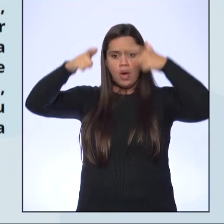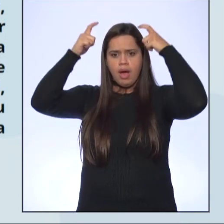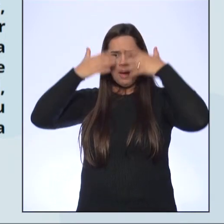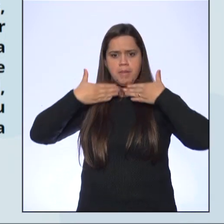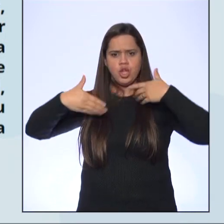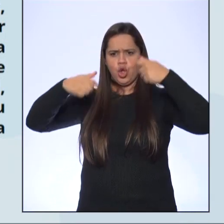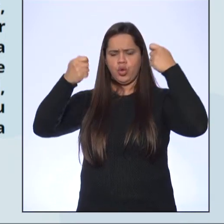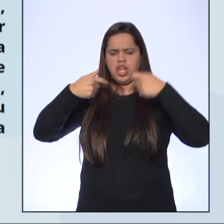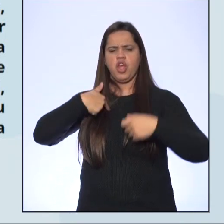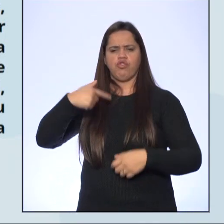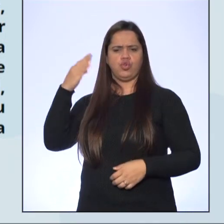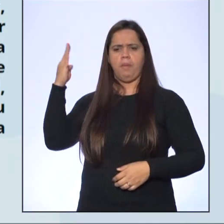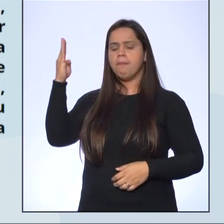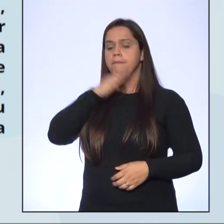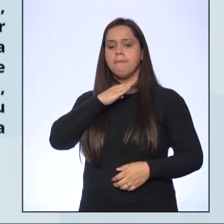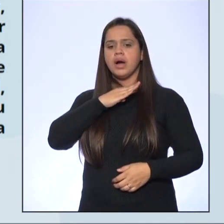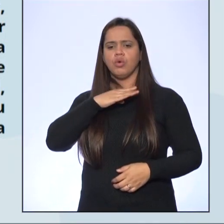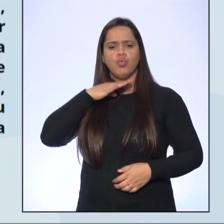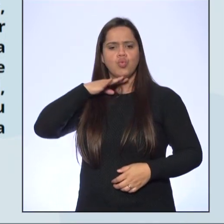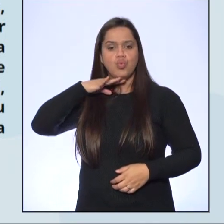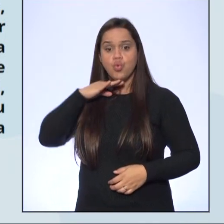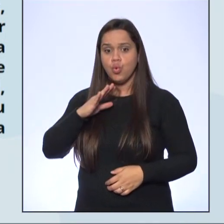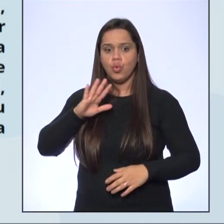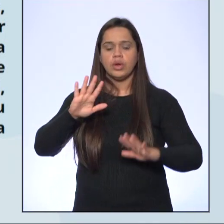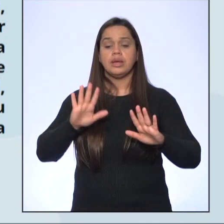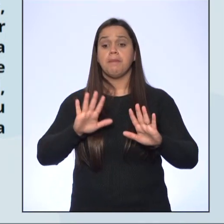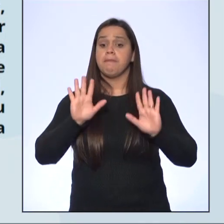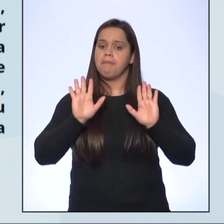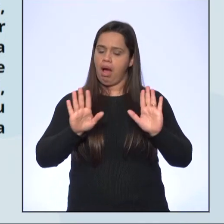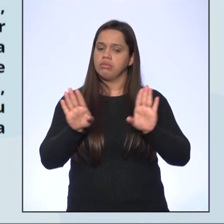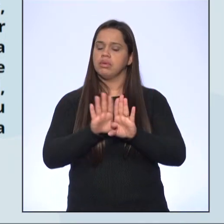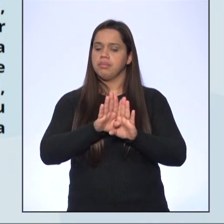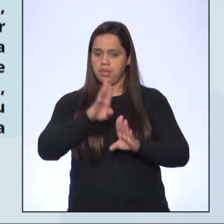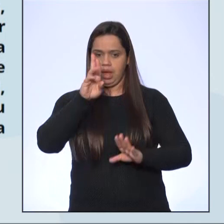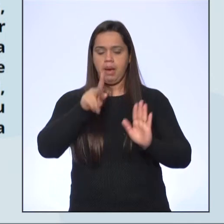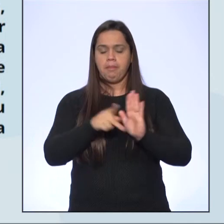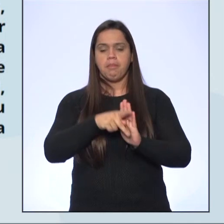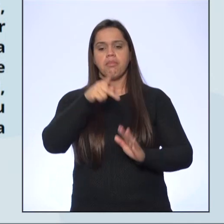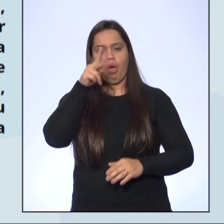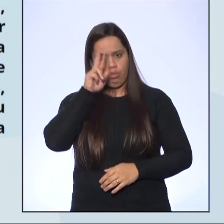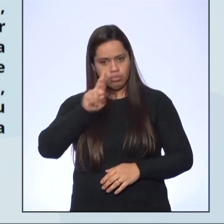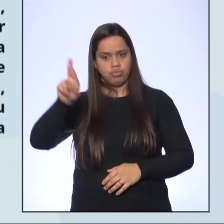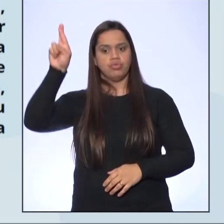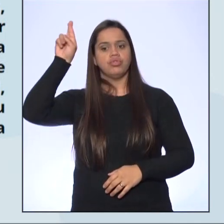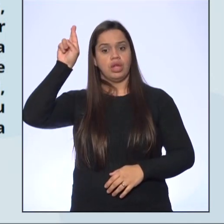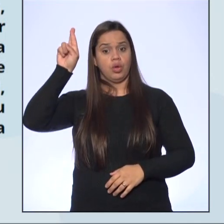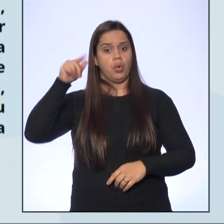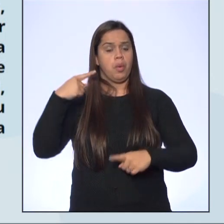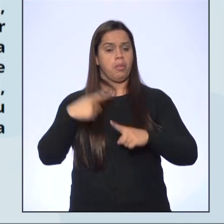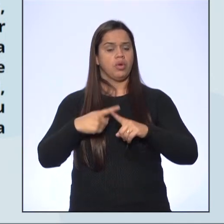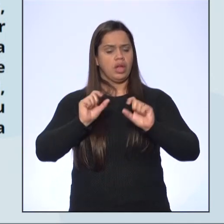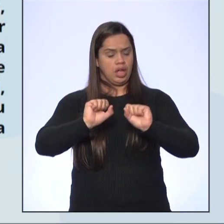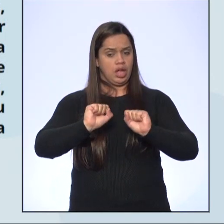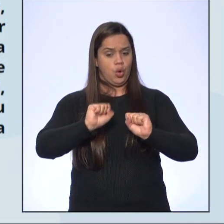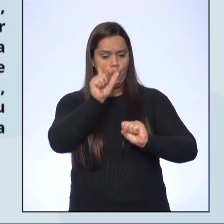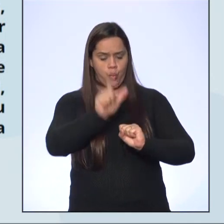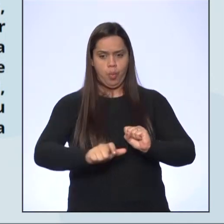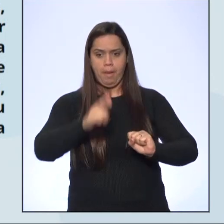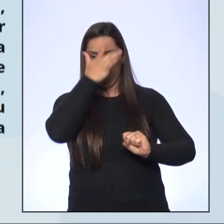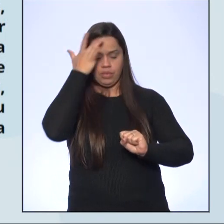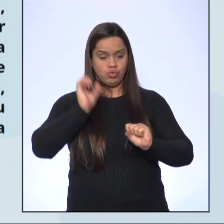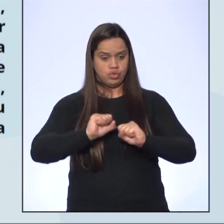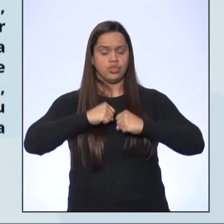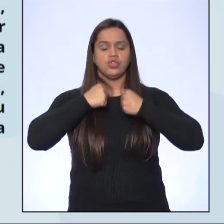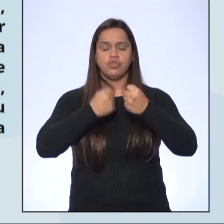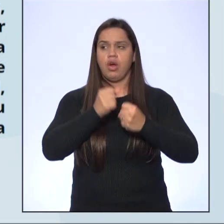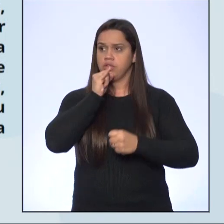lhes apetece, sem cessarem de ser os senhores. Por mais que se esforce um orador político em